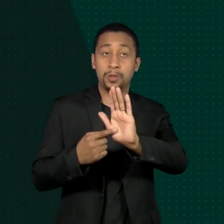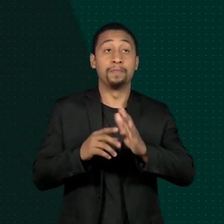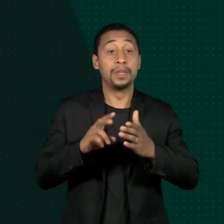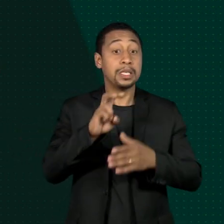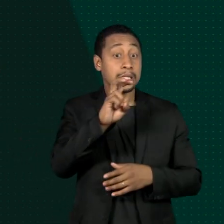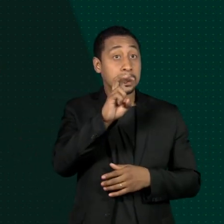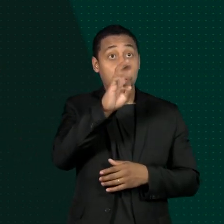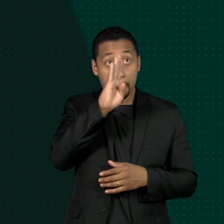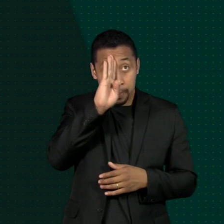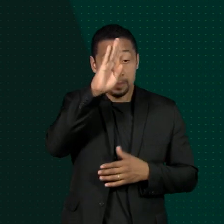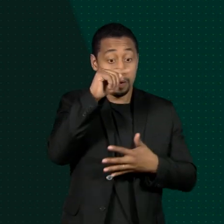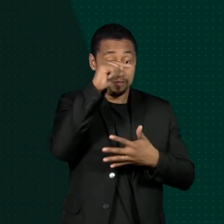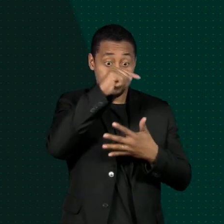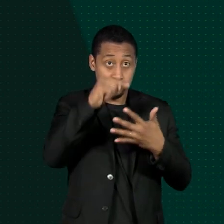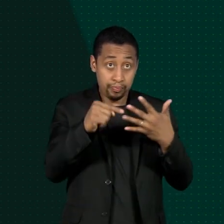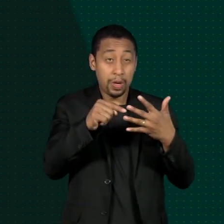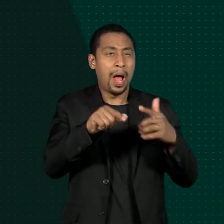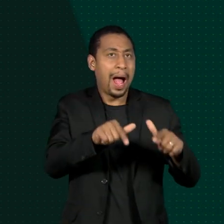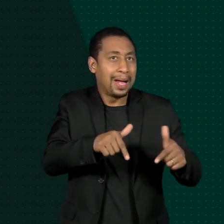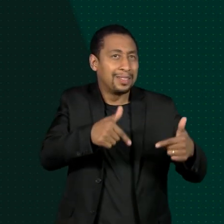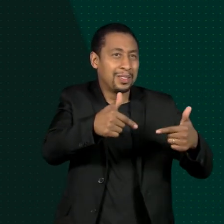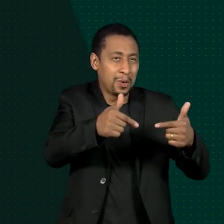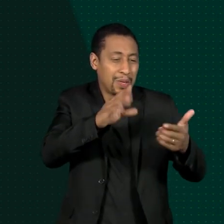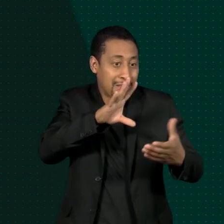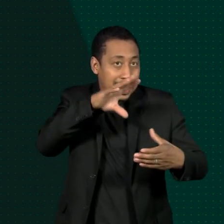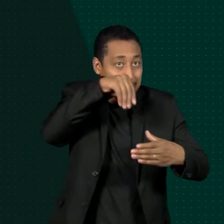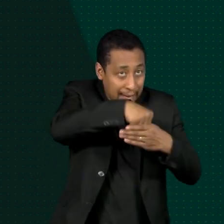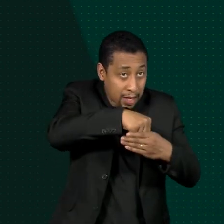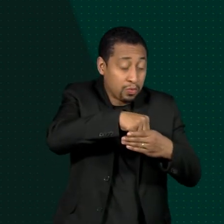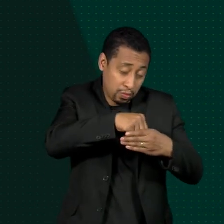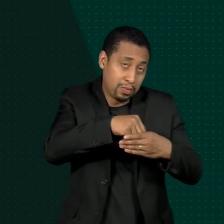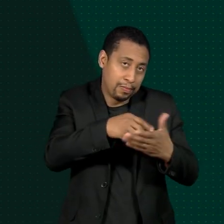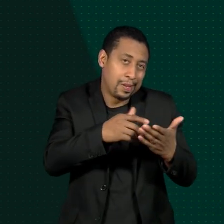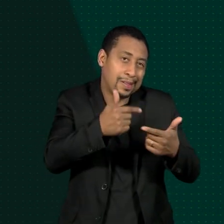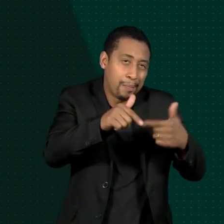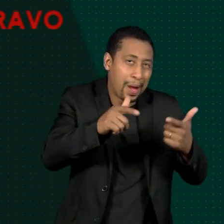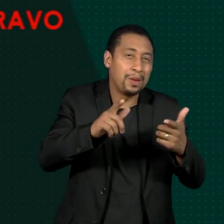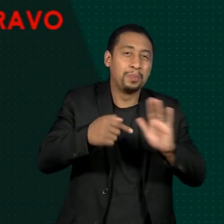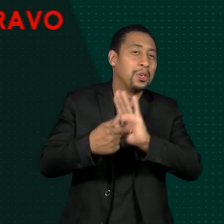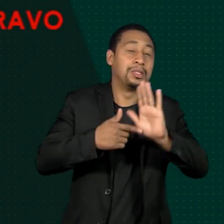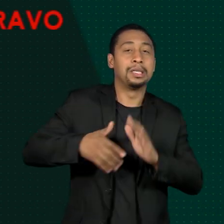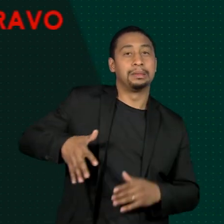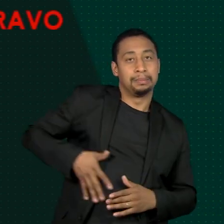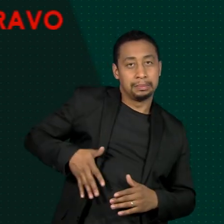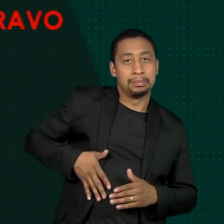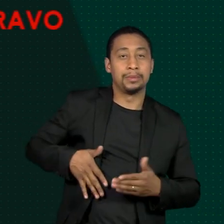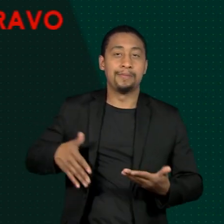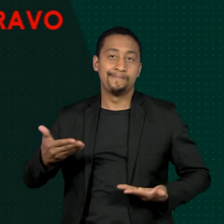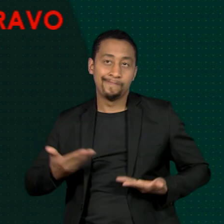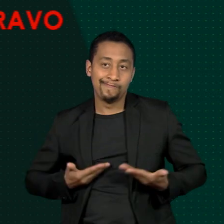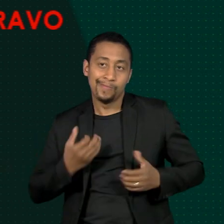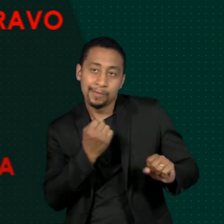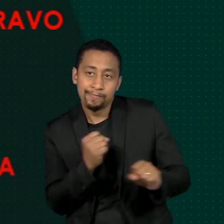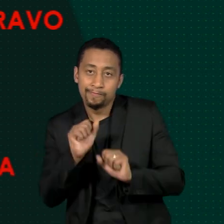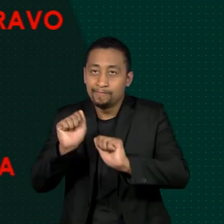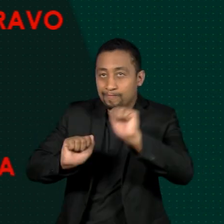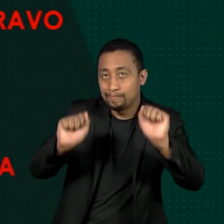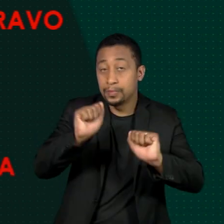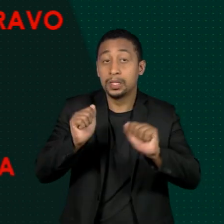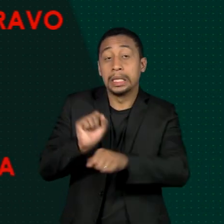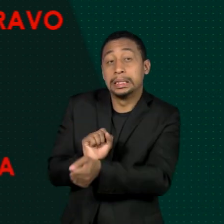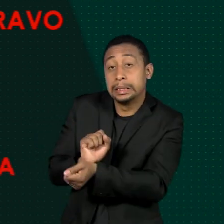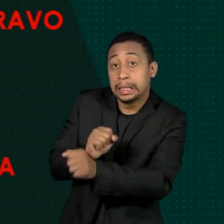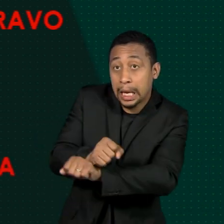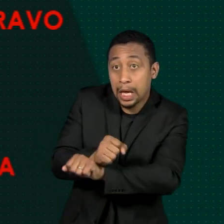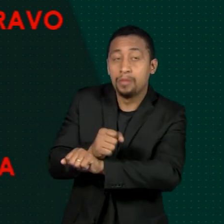principais ocupações dos personagens negros nas obras analisadas eram bandido, empregado doméstico, escravo, profissional